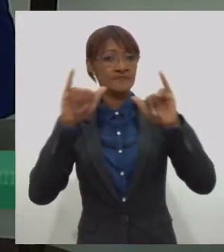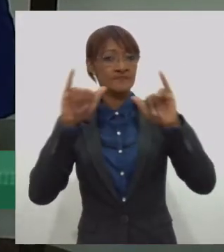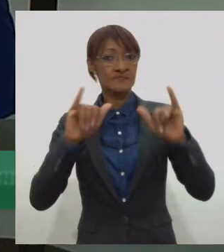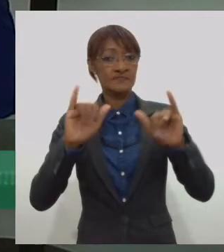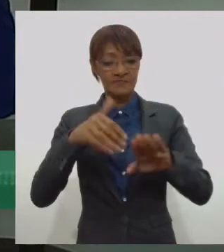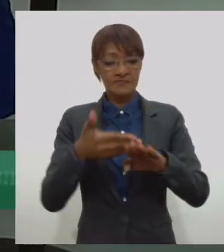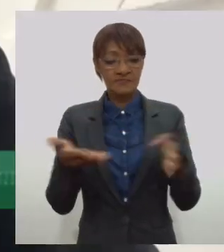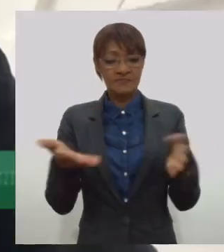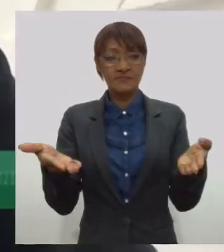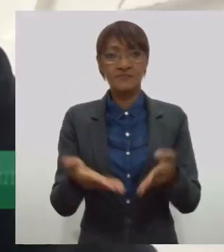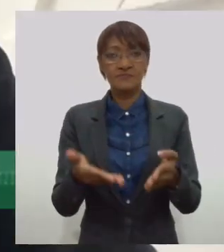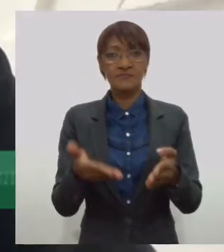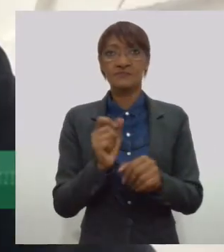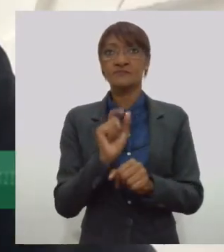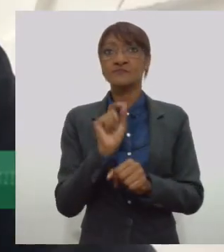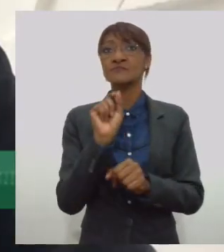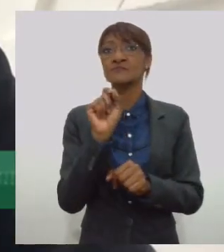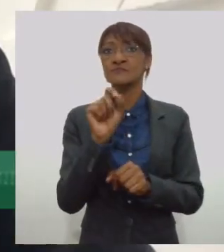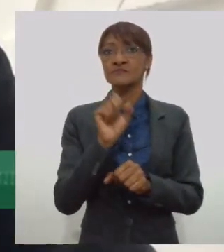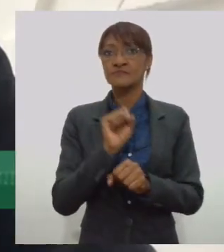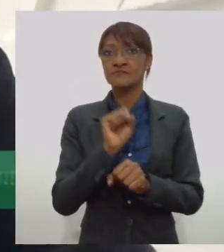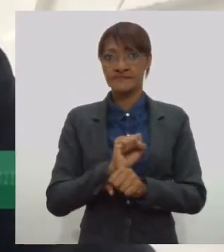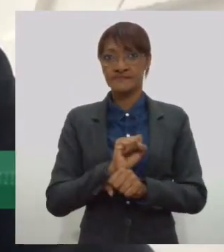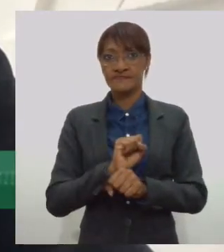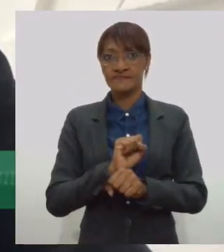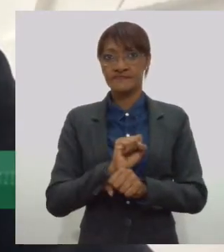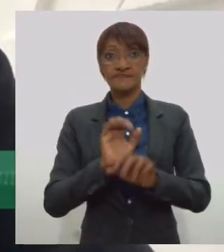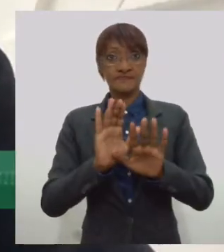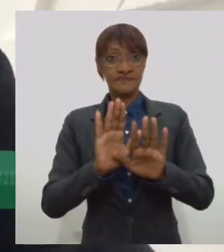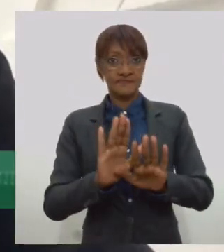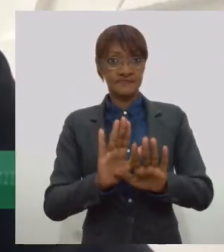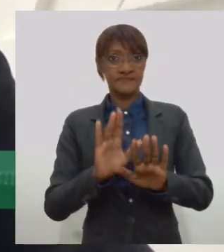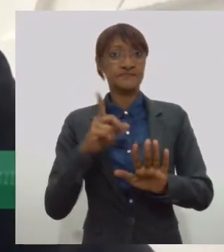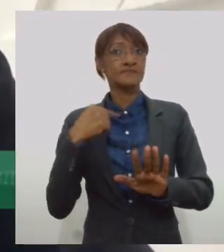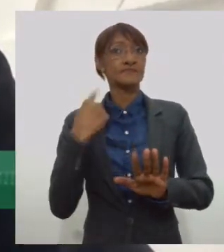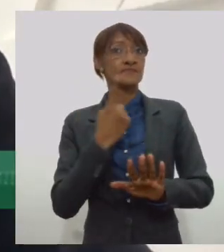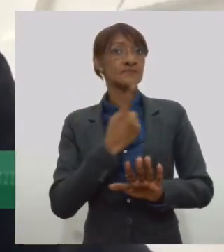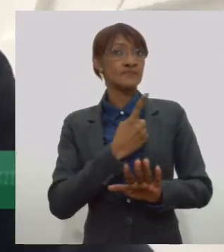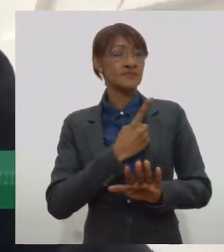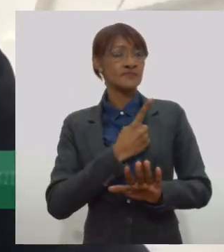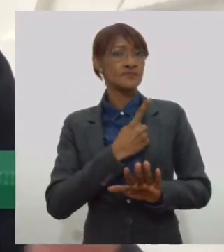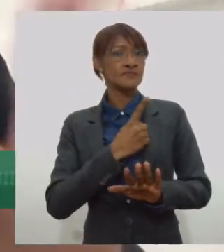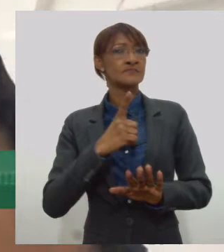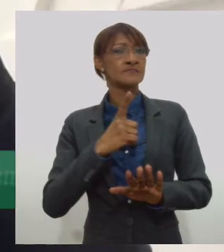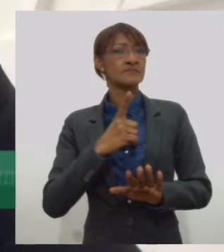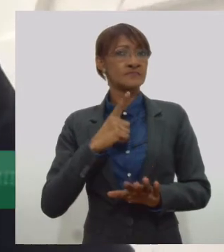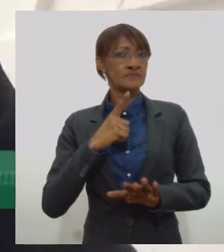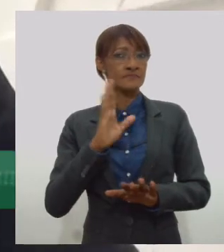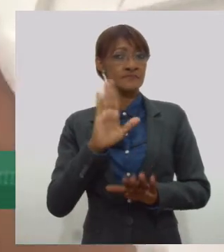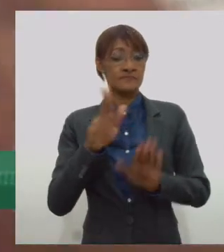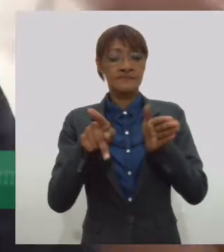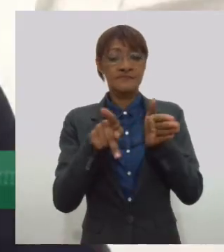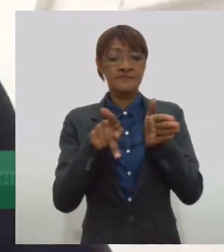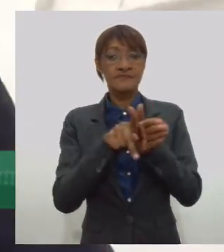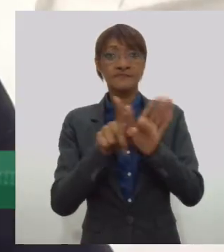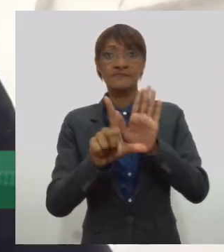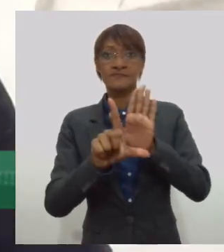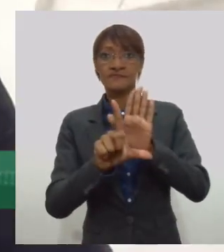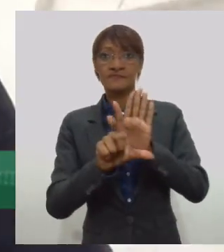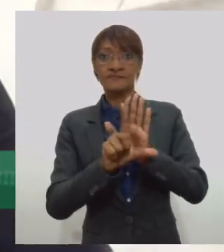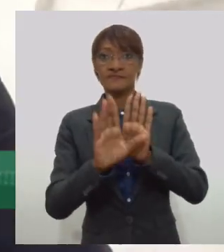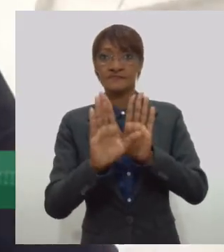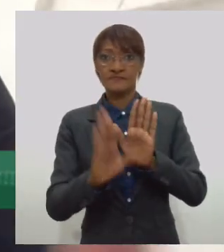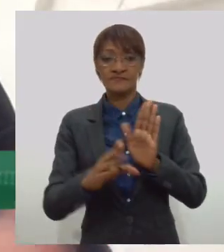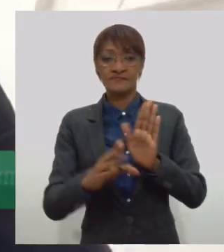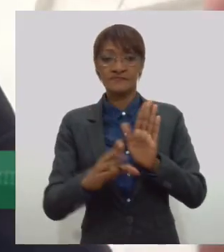diz respeito ao seguinte: nós temos uma previsão na própria lei atualmente, com a sua